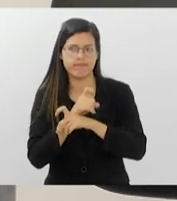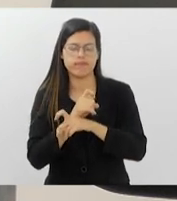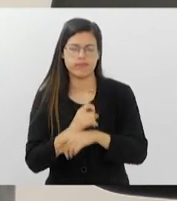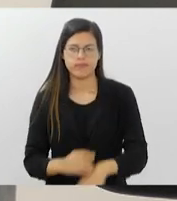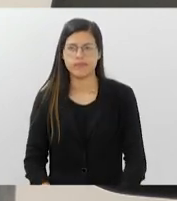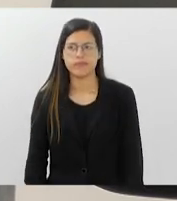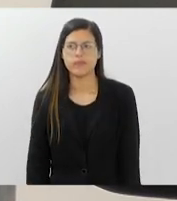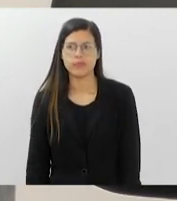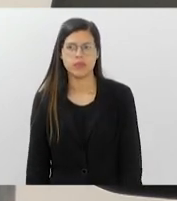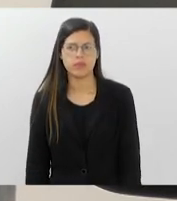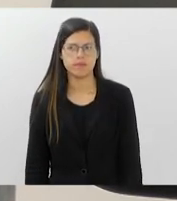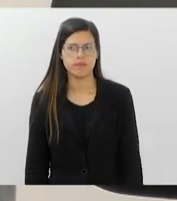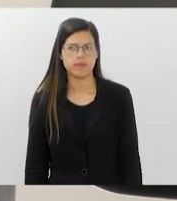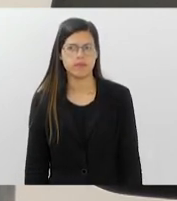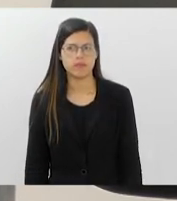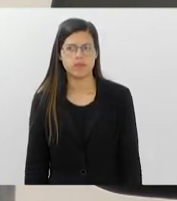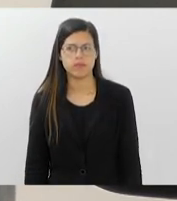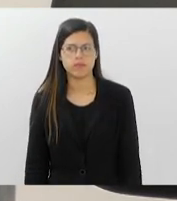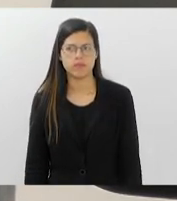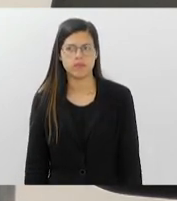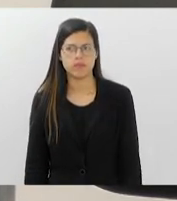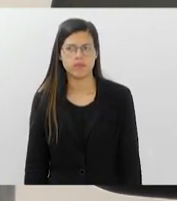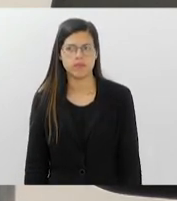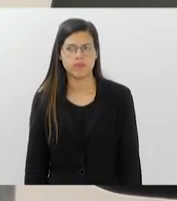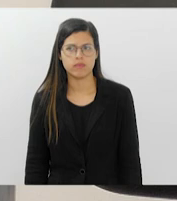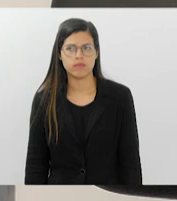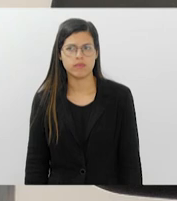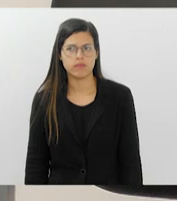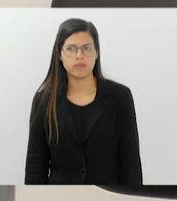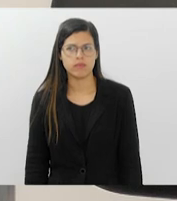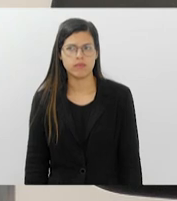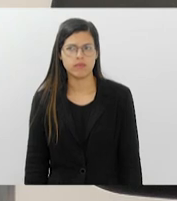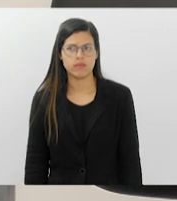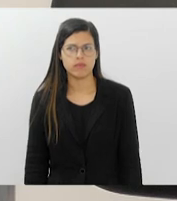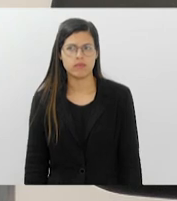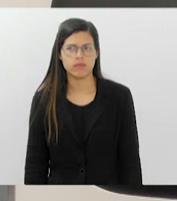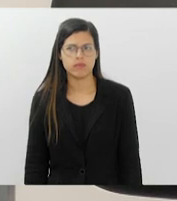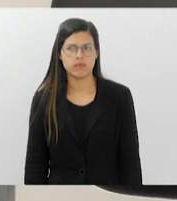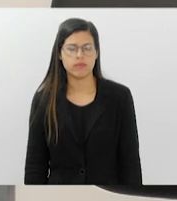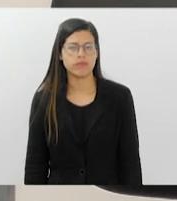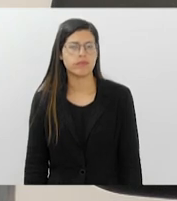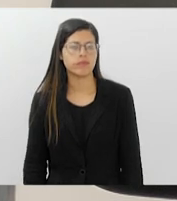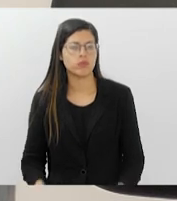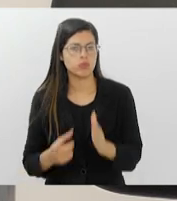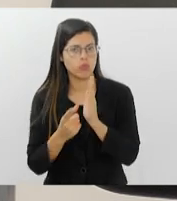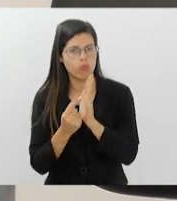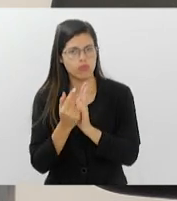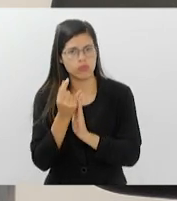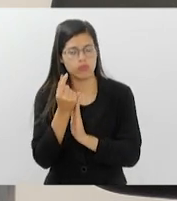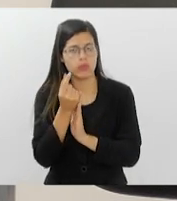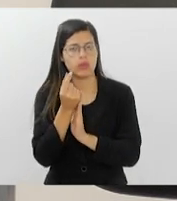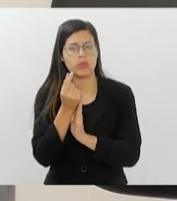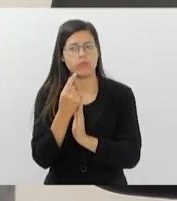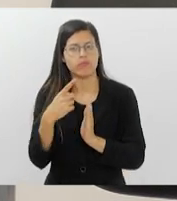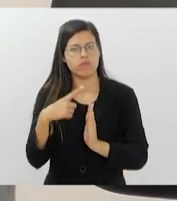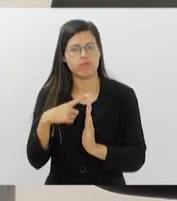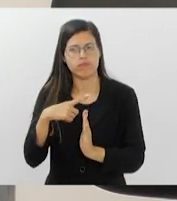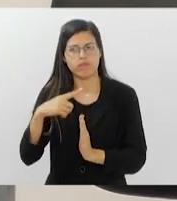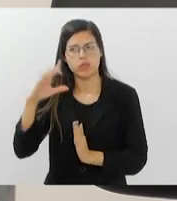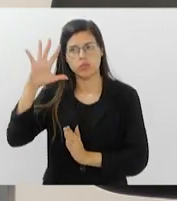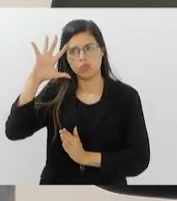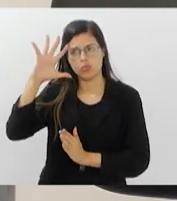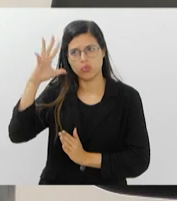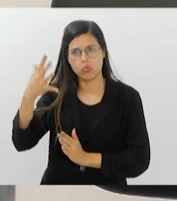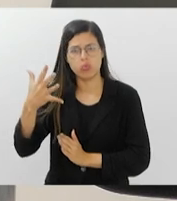forma é no orçamento que existem os possíveis remédios né de emendas